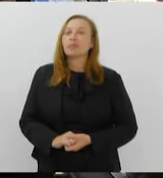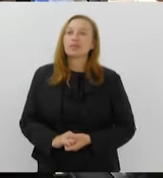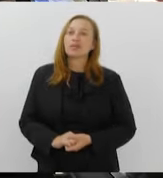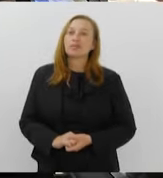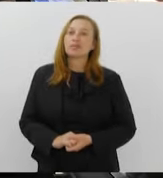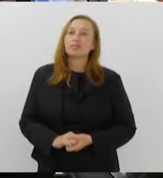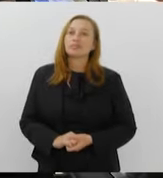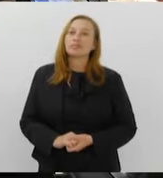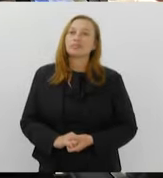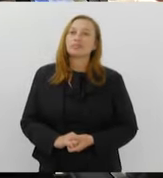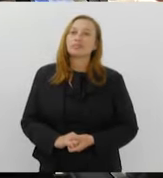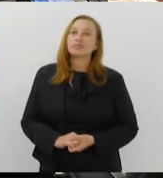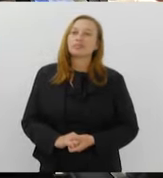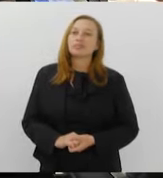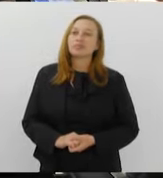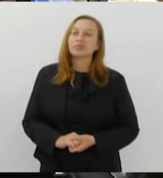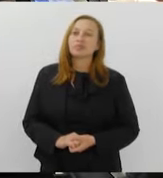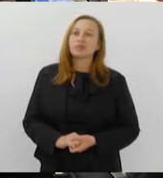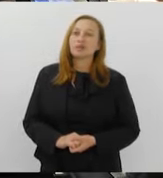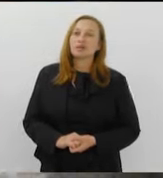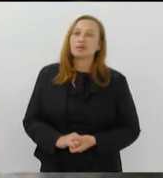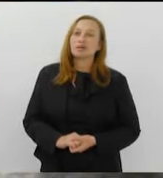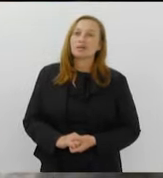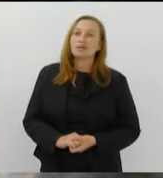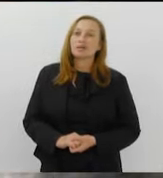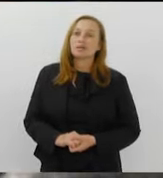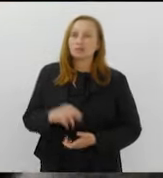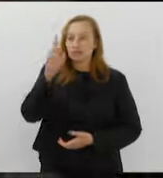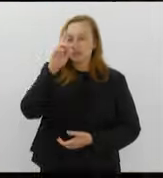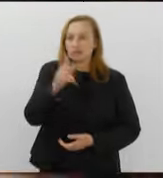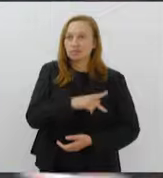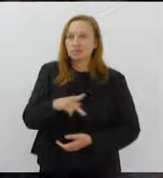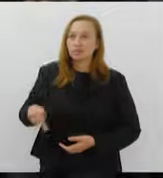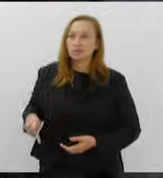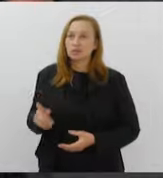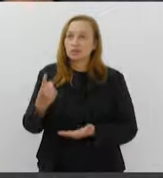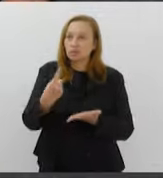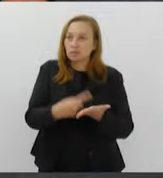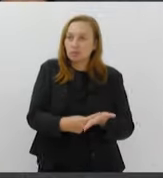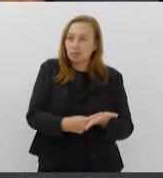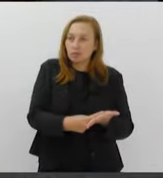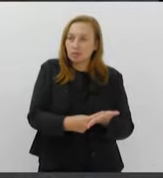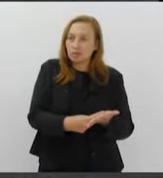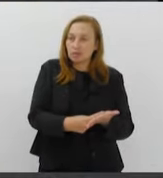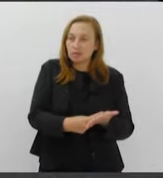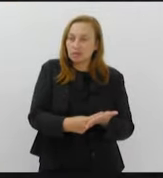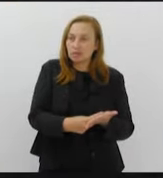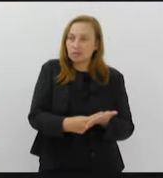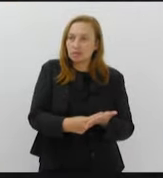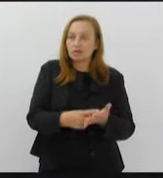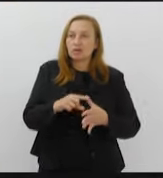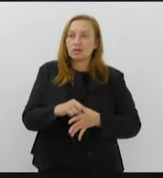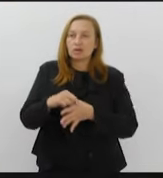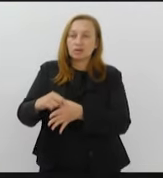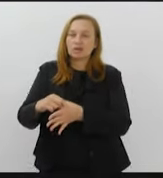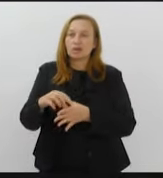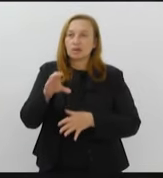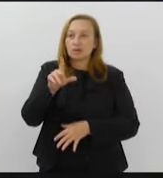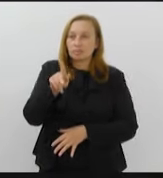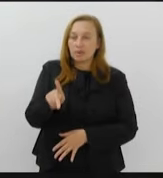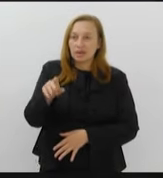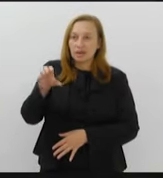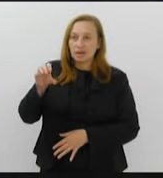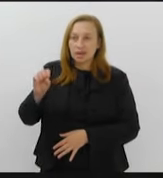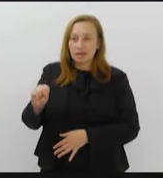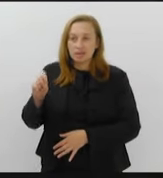Quem vota, Eduardo? Presidente, vou seguir o compromisso assumido previamente pelo líder da nossa bancada do PSD, o deputado Luiz